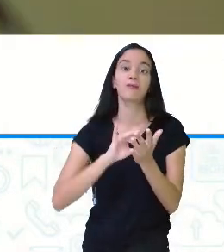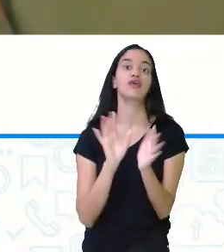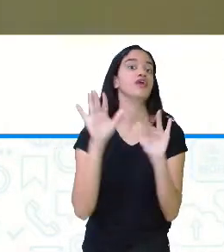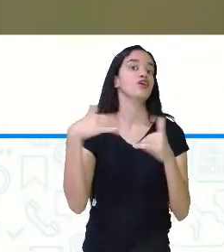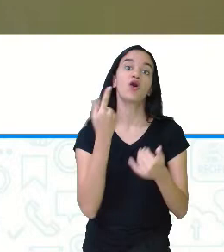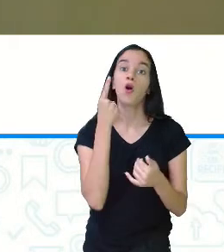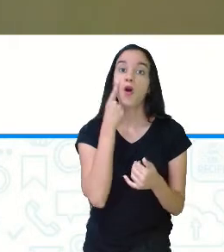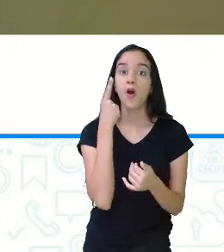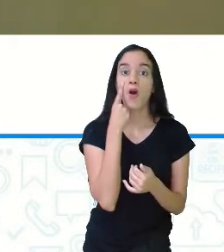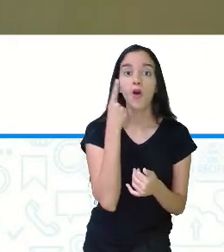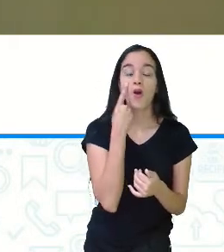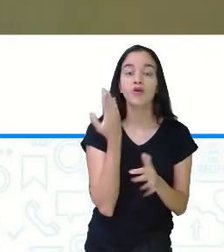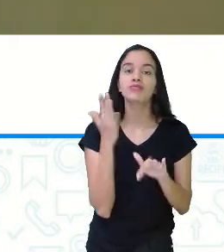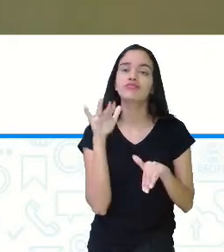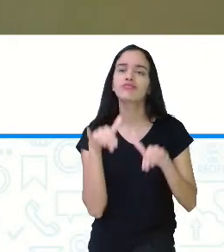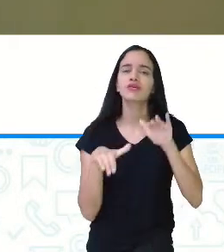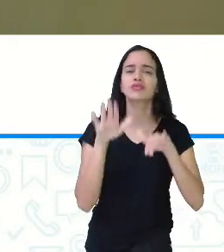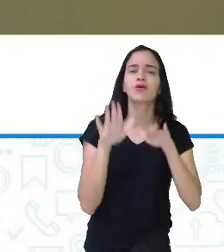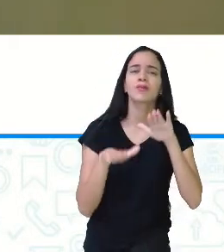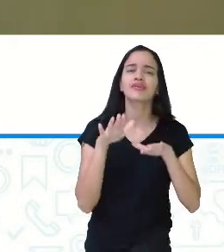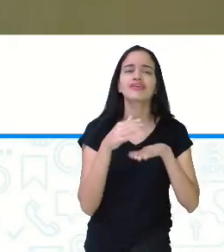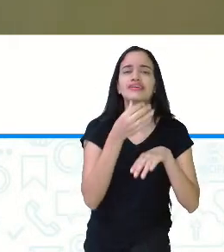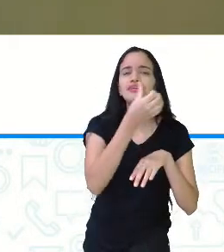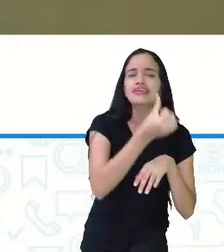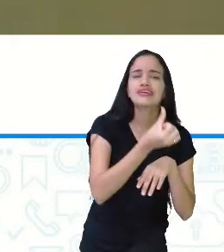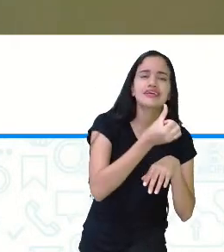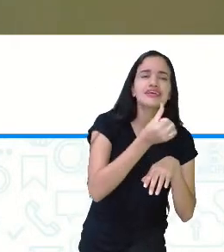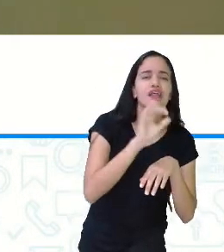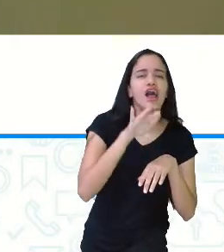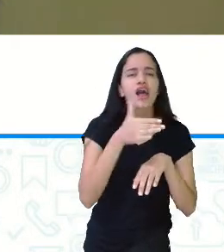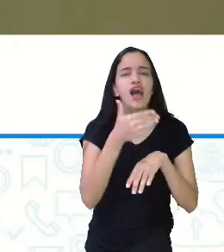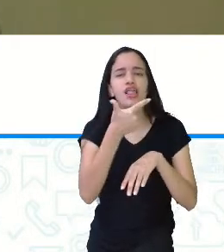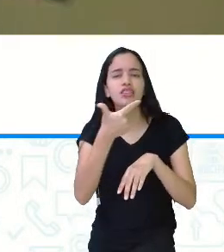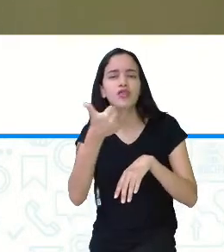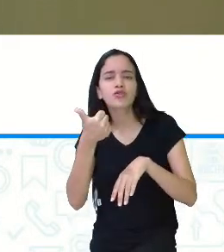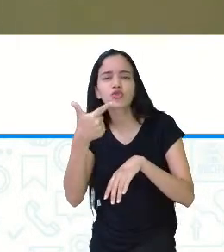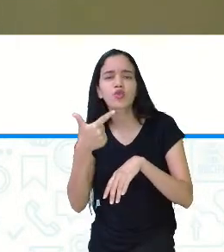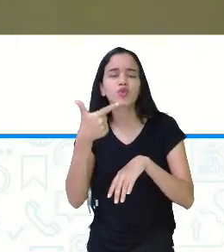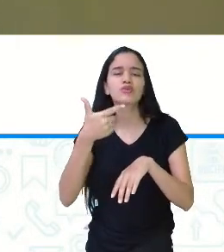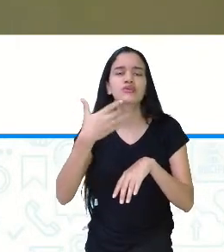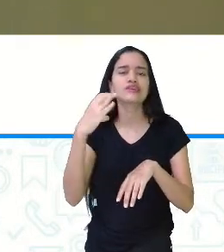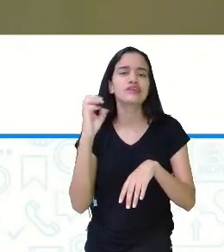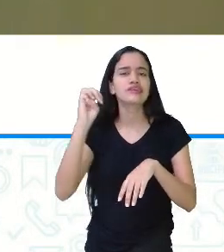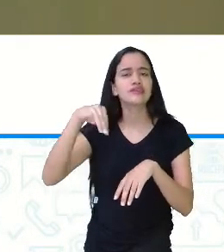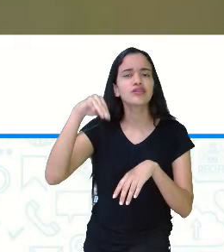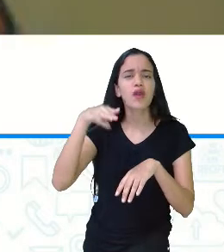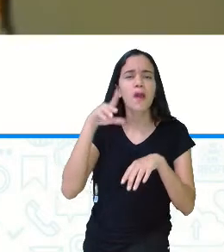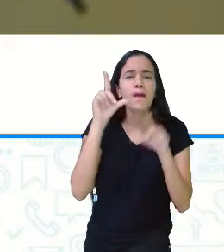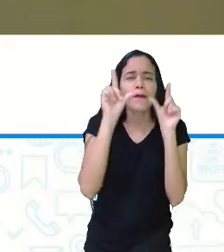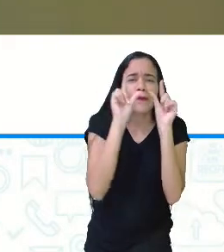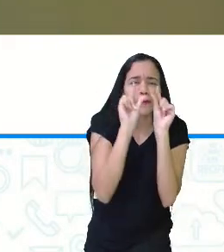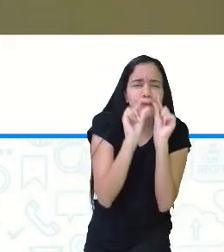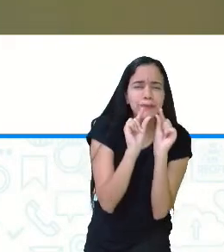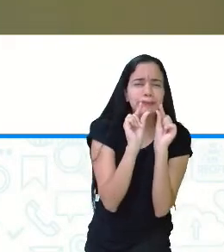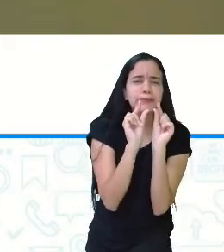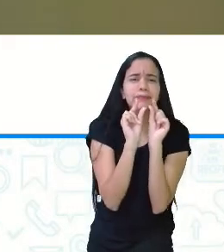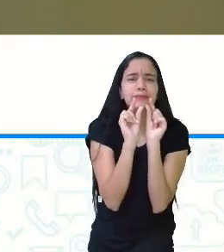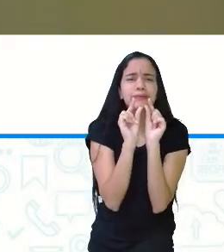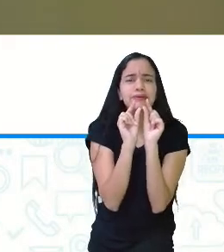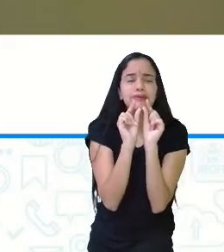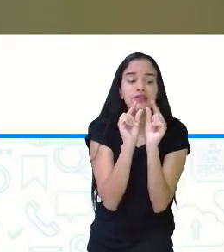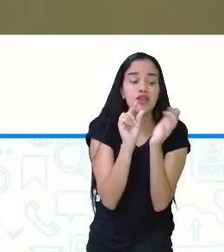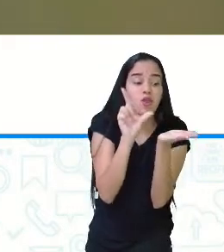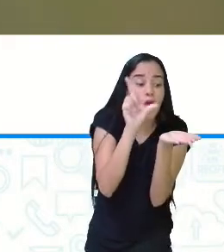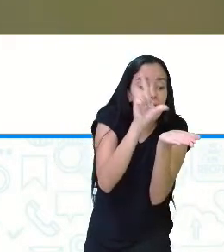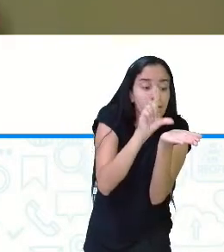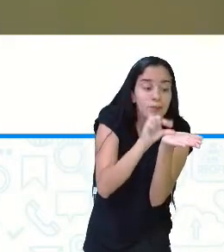só, ele mede de 6 a 12 centímetros, ele é bem pequenininho, tem os que são menores do que a palma da